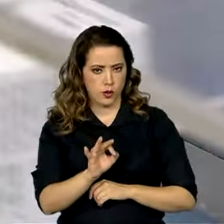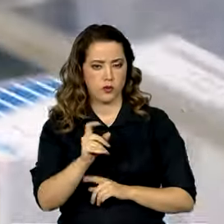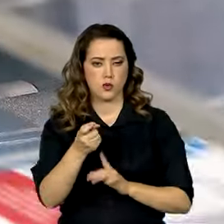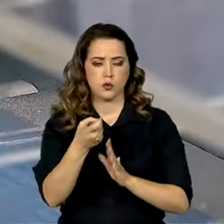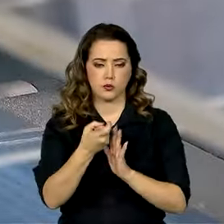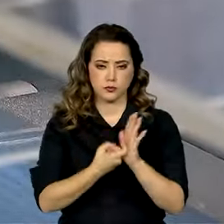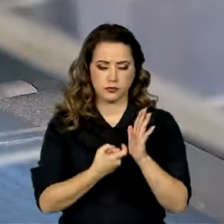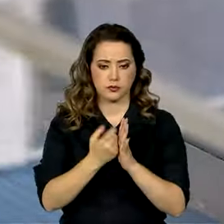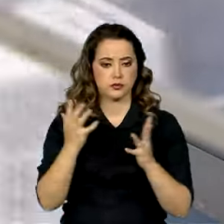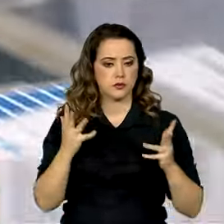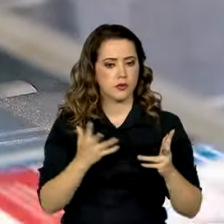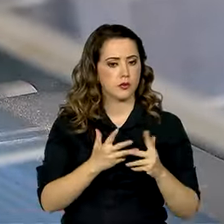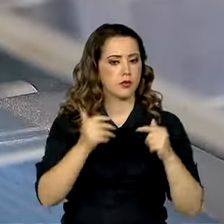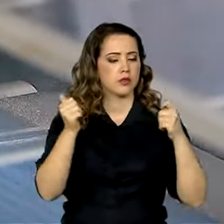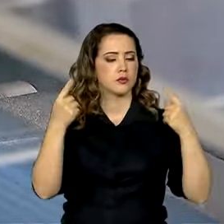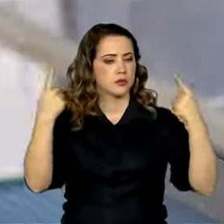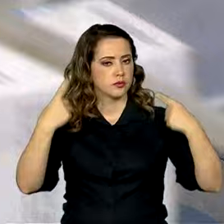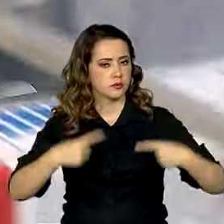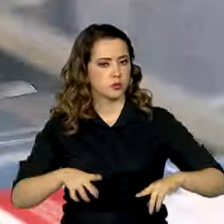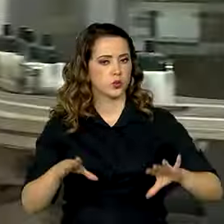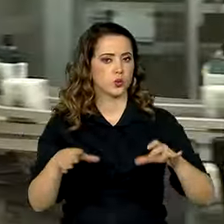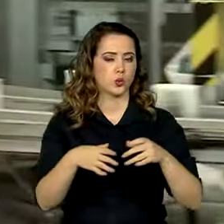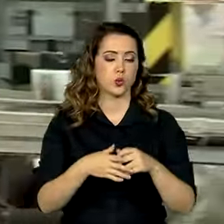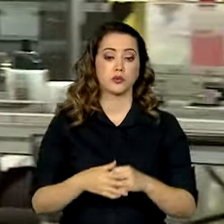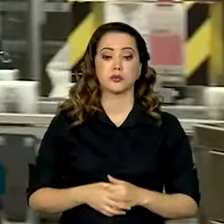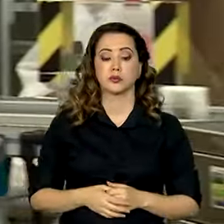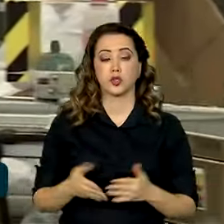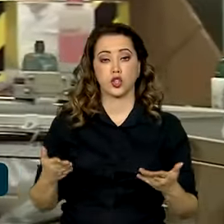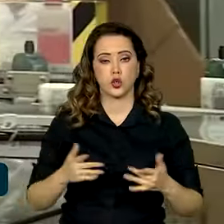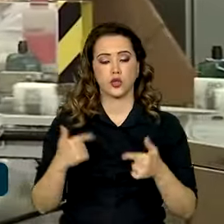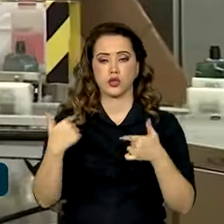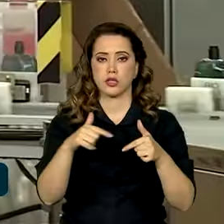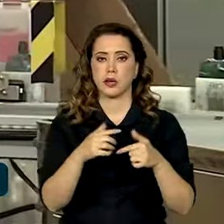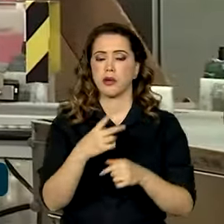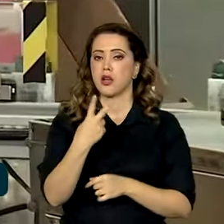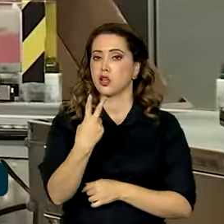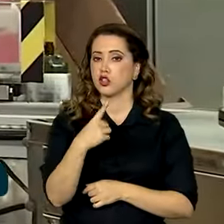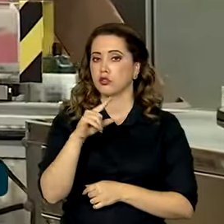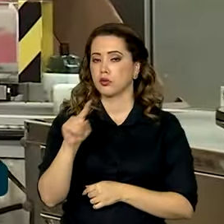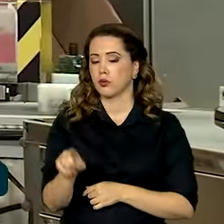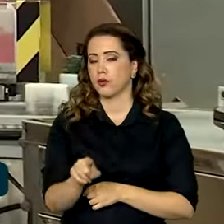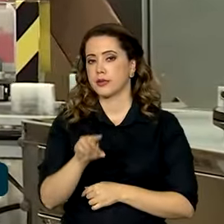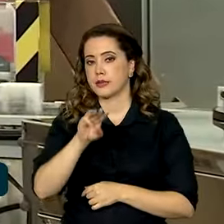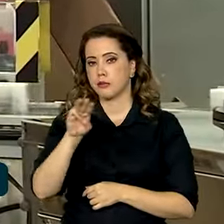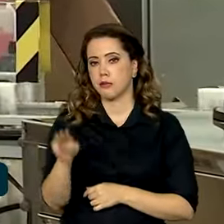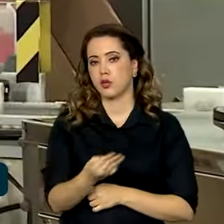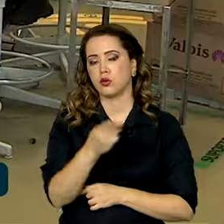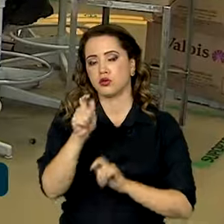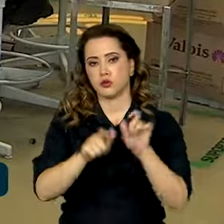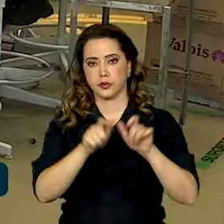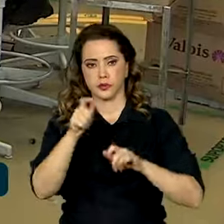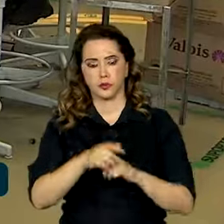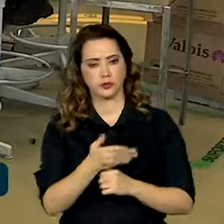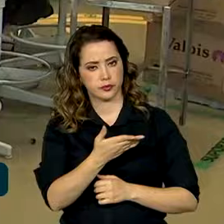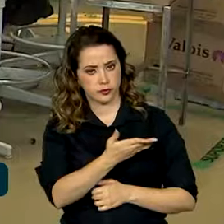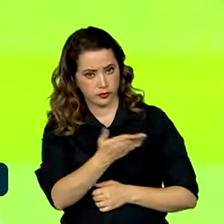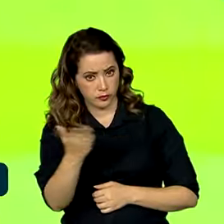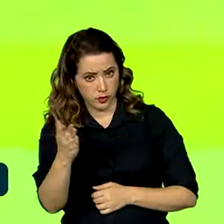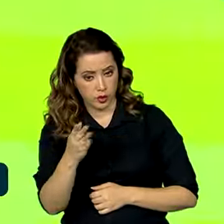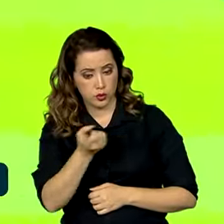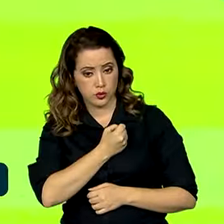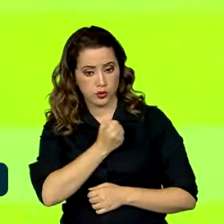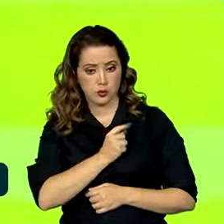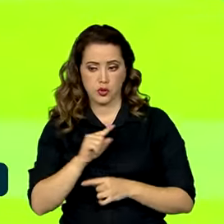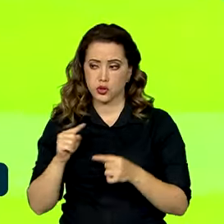as condições de competitividade do setor, que emprega 2 milhões de pessoas. Tudo isso, segundo